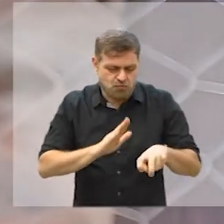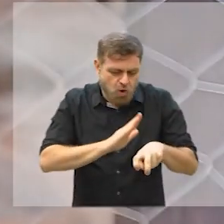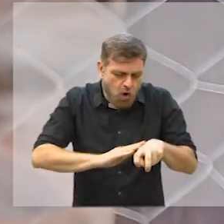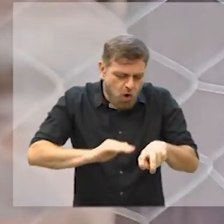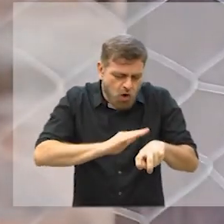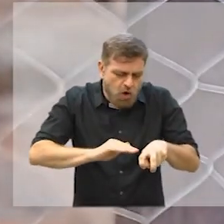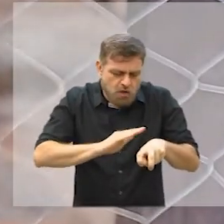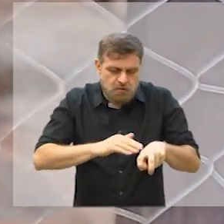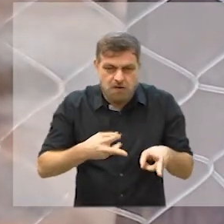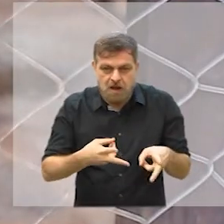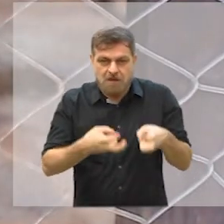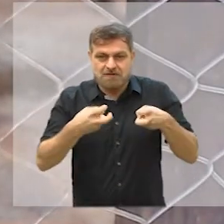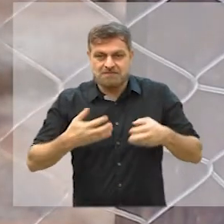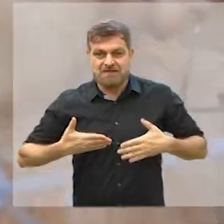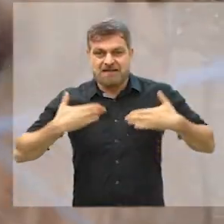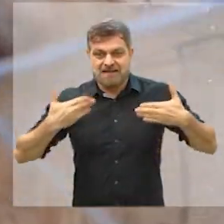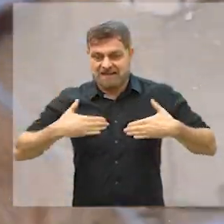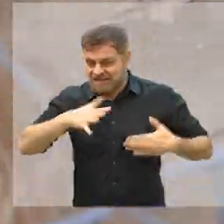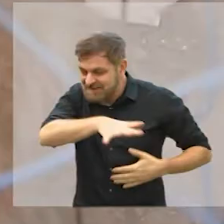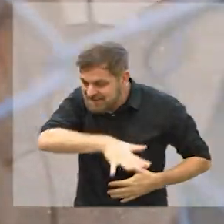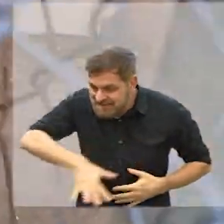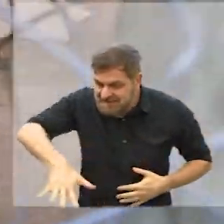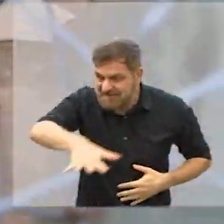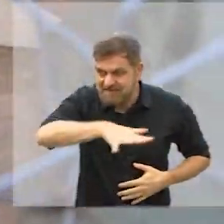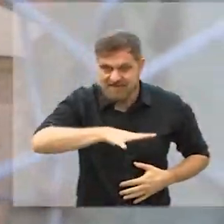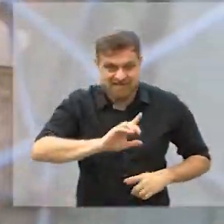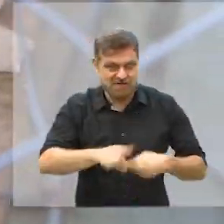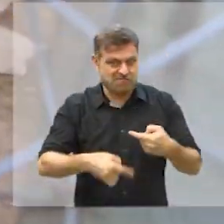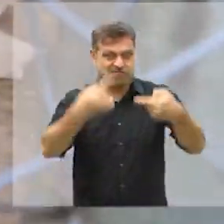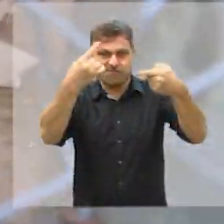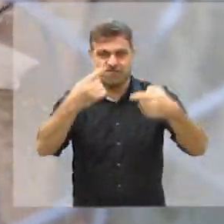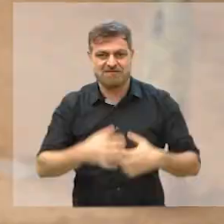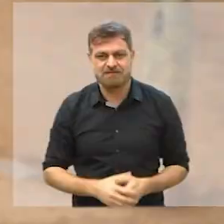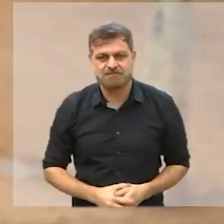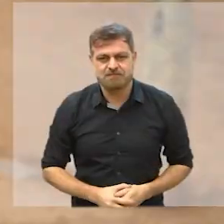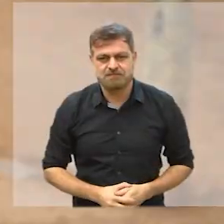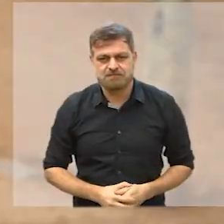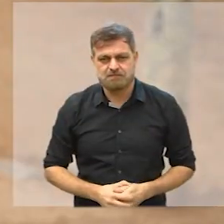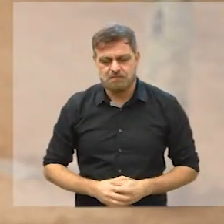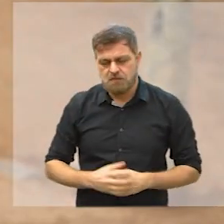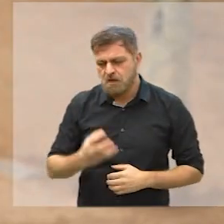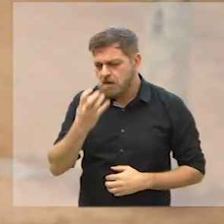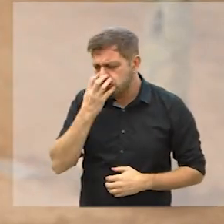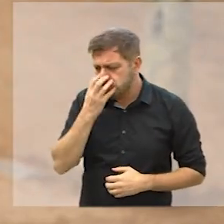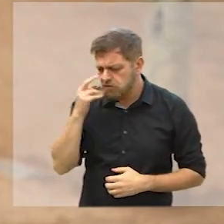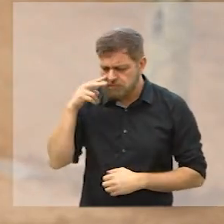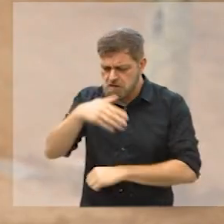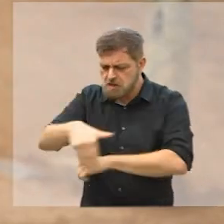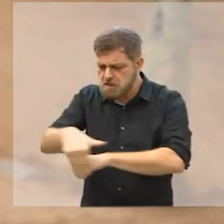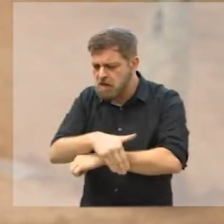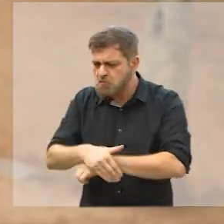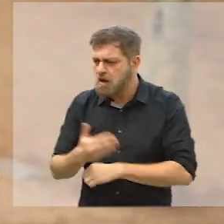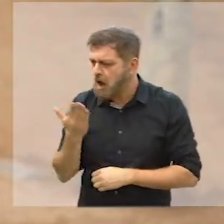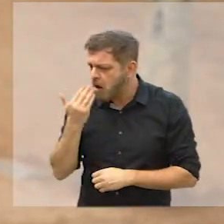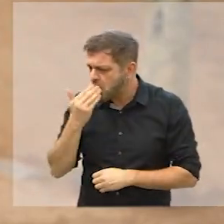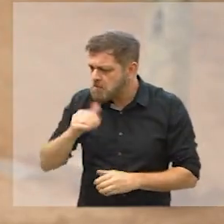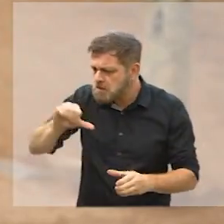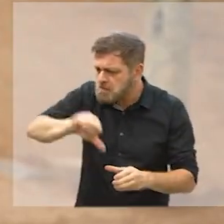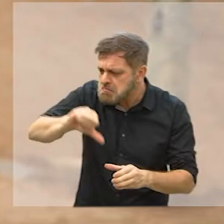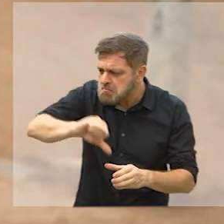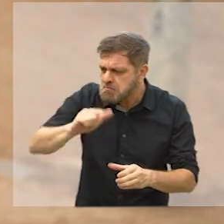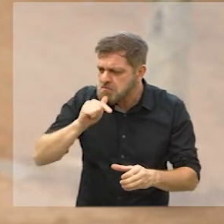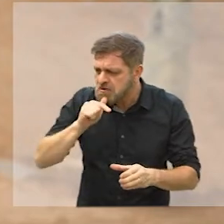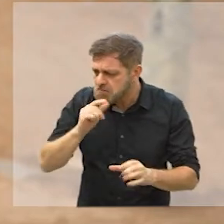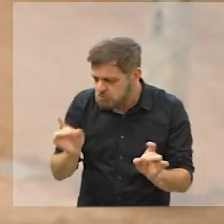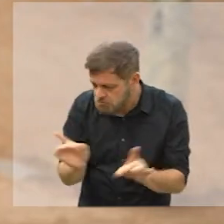possível notar que a alegria predomina por aqui. Vi um cachorrinho na rua, pensava, era só pôr ração e água e que vai ficar tudo